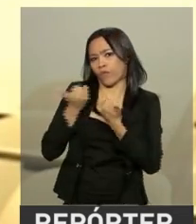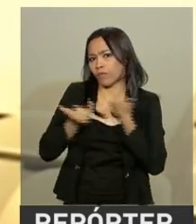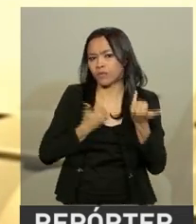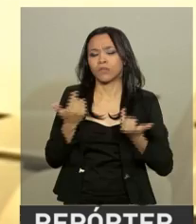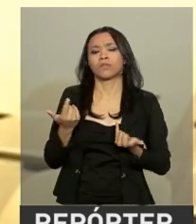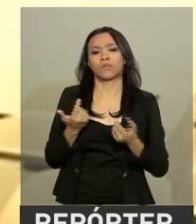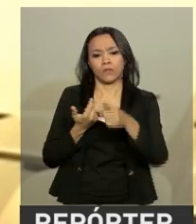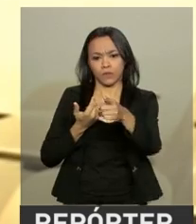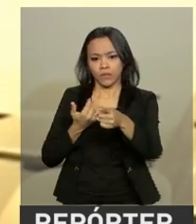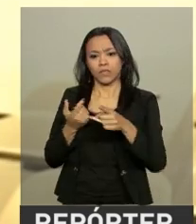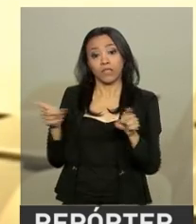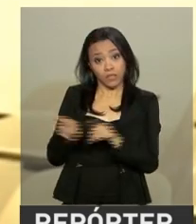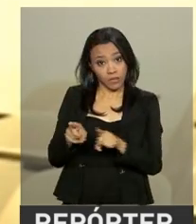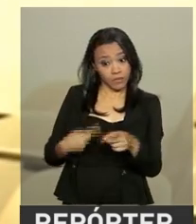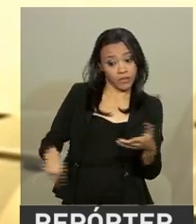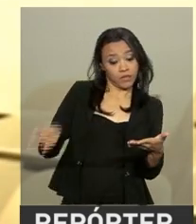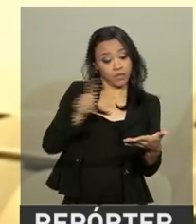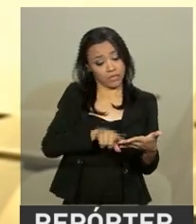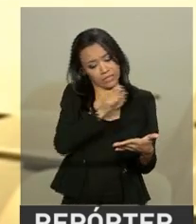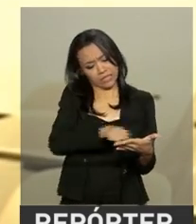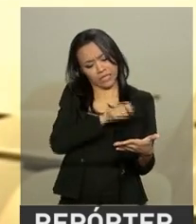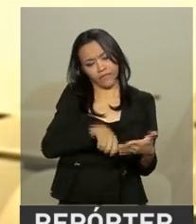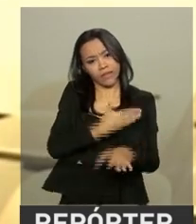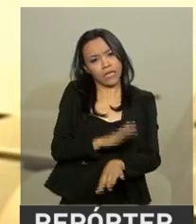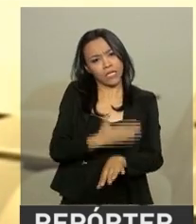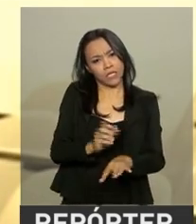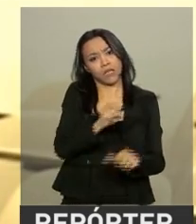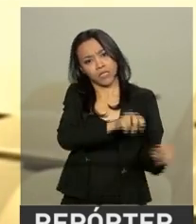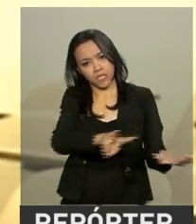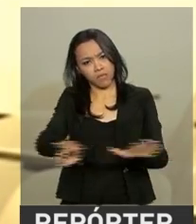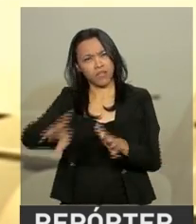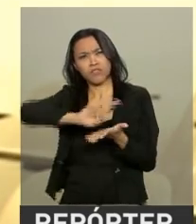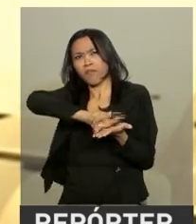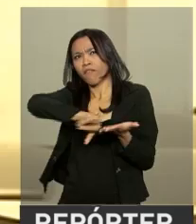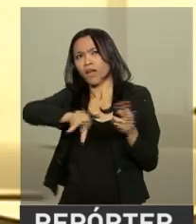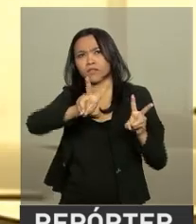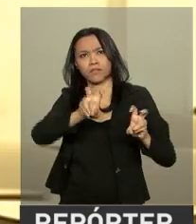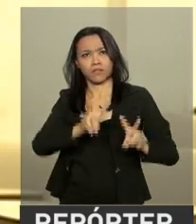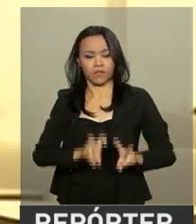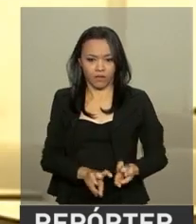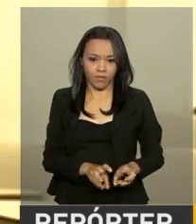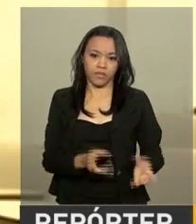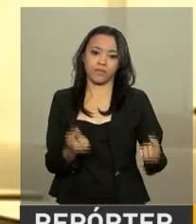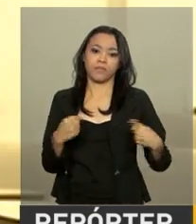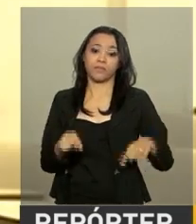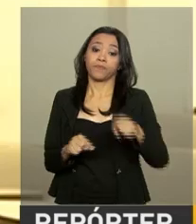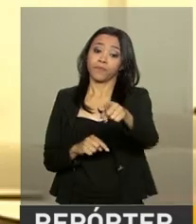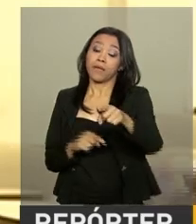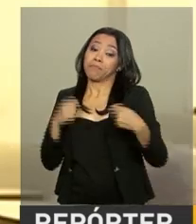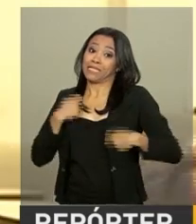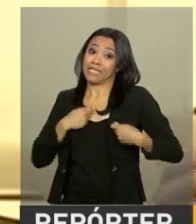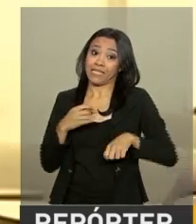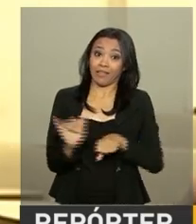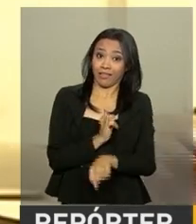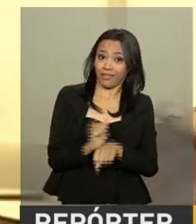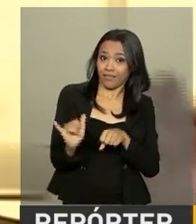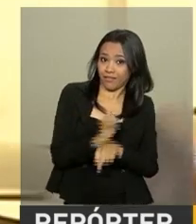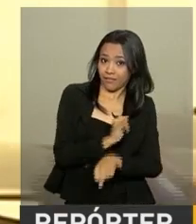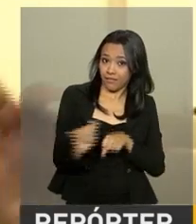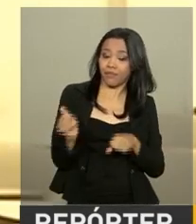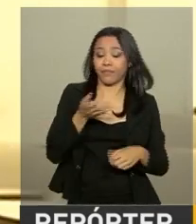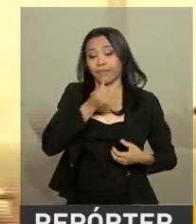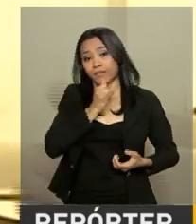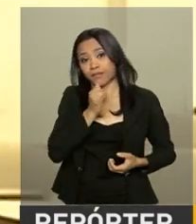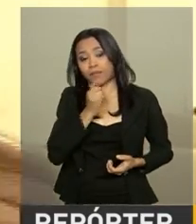e escrever também bastante durante a semana sobre diversos temas mesmo você tem que desenvolver também algumas técnicas eh por